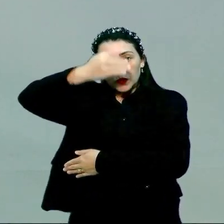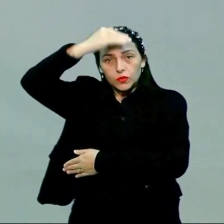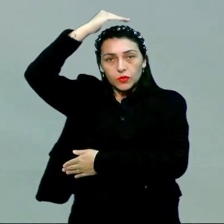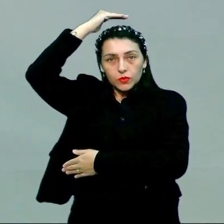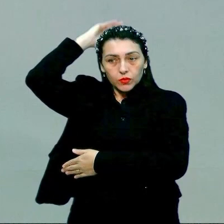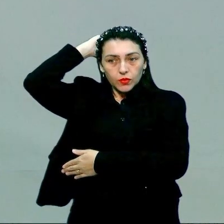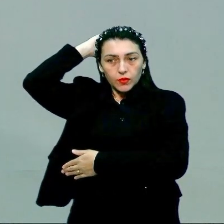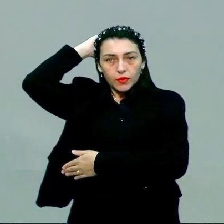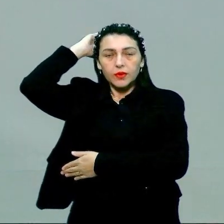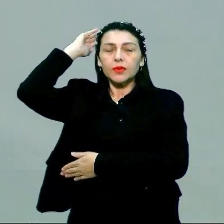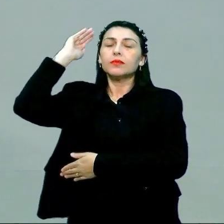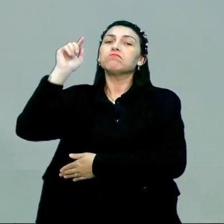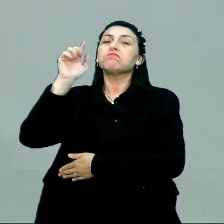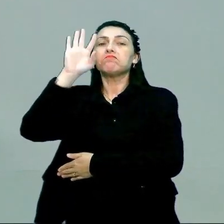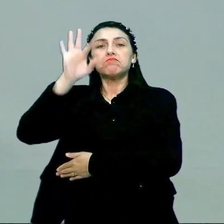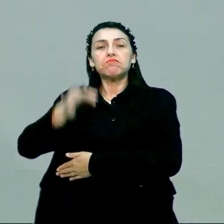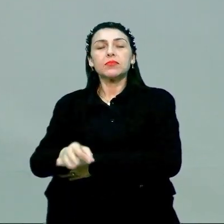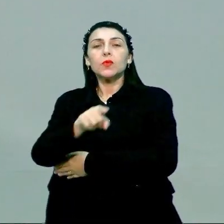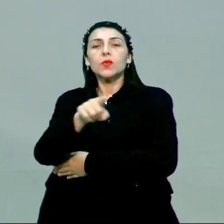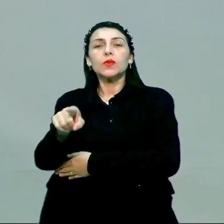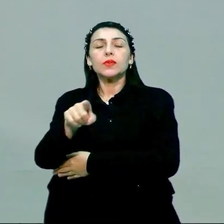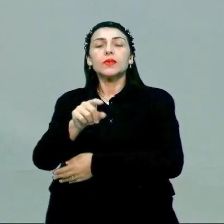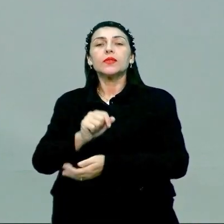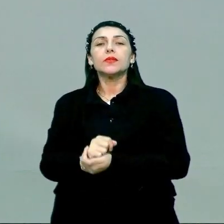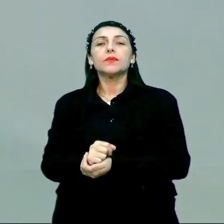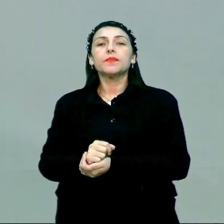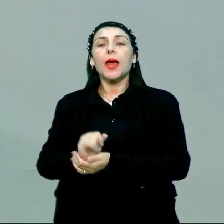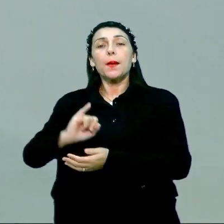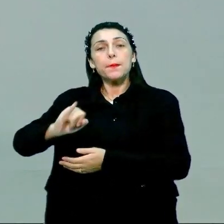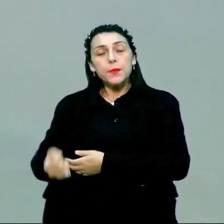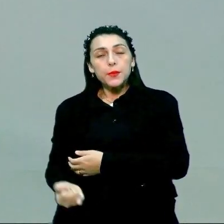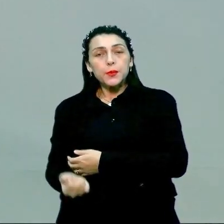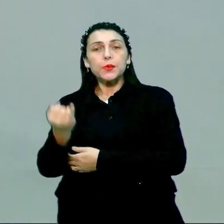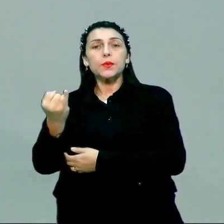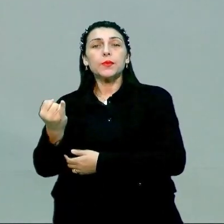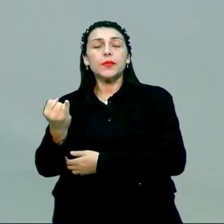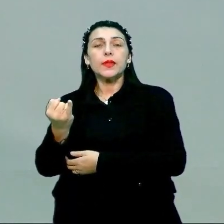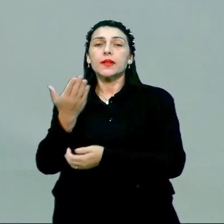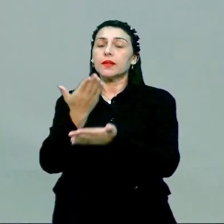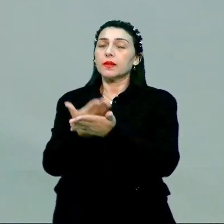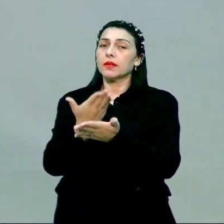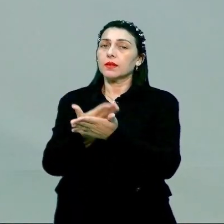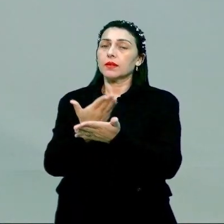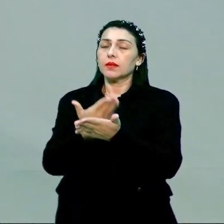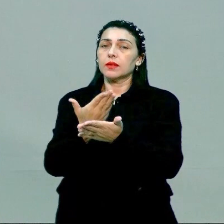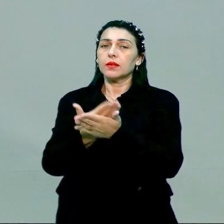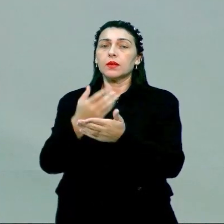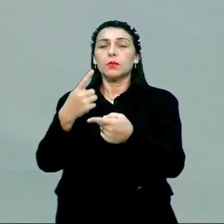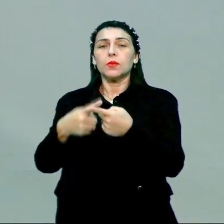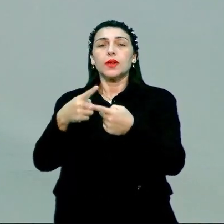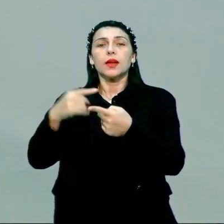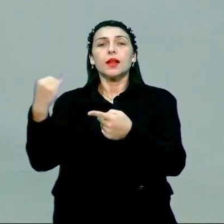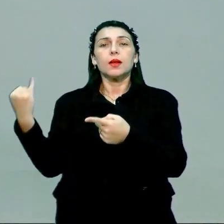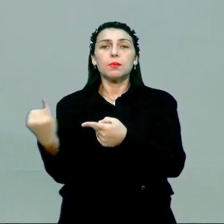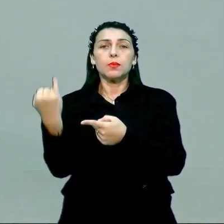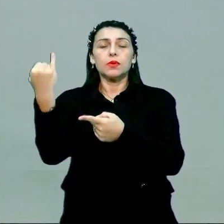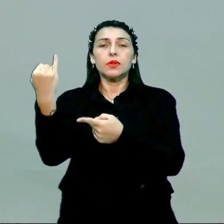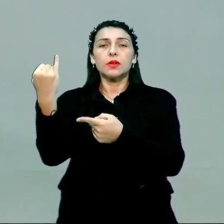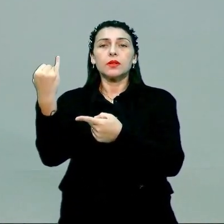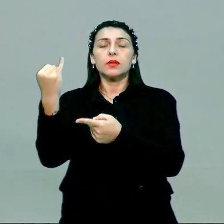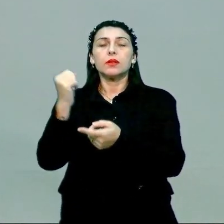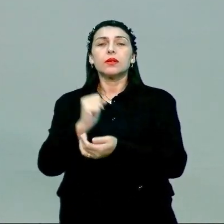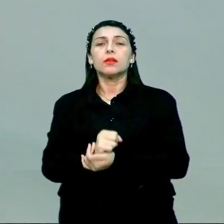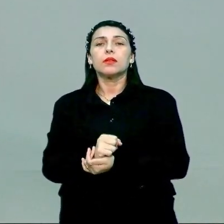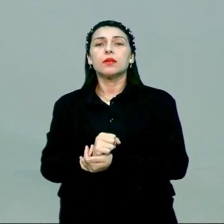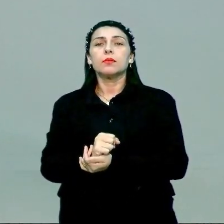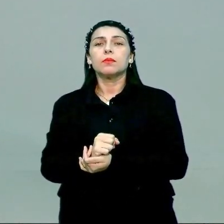Freitas e com certeza você vai aproveitar muito essa aula porque ela é importantíssima